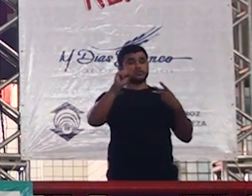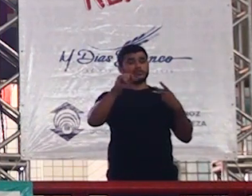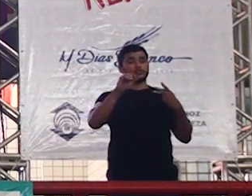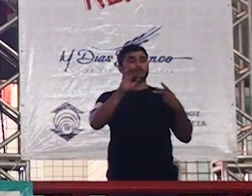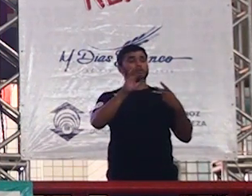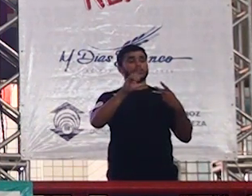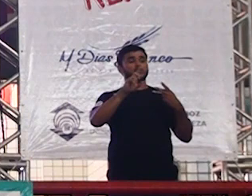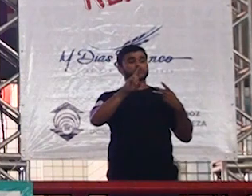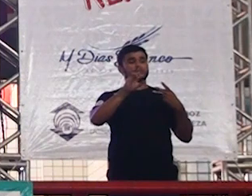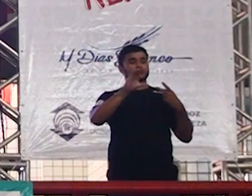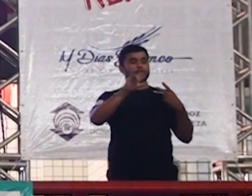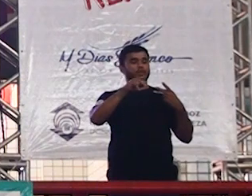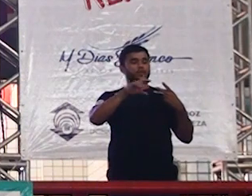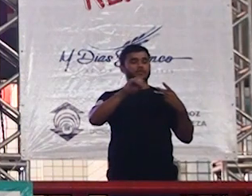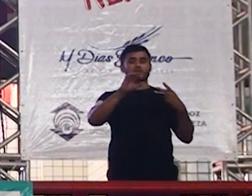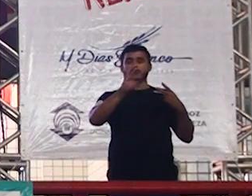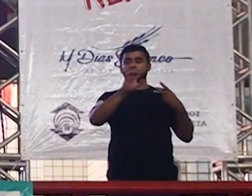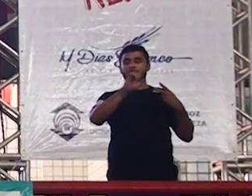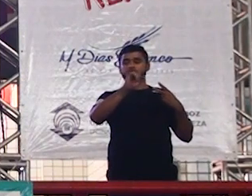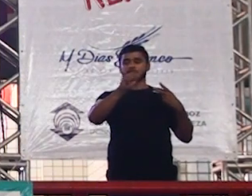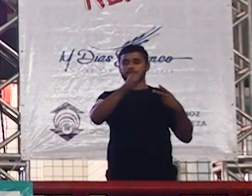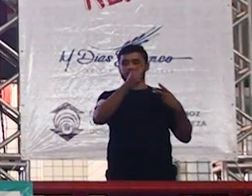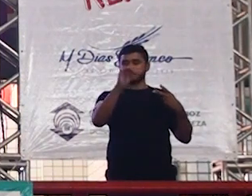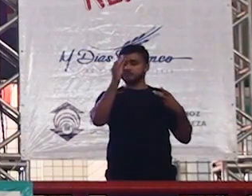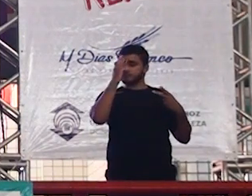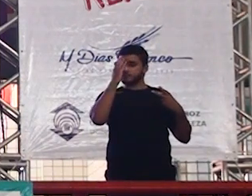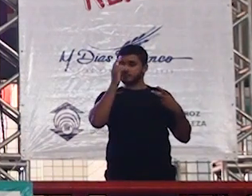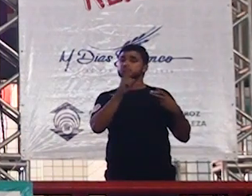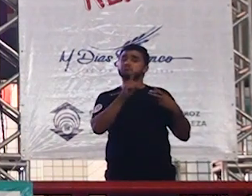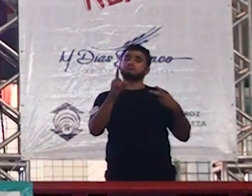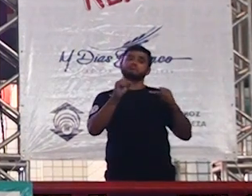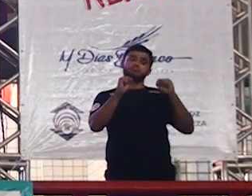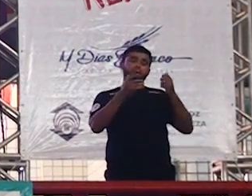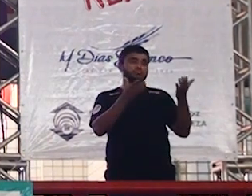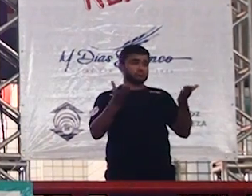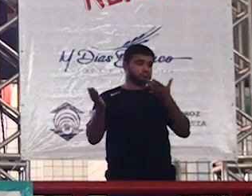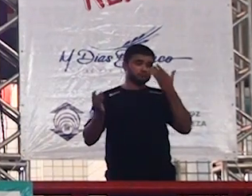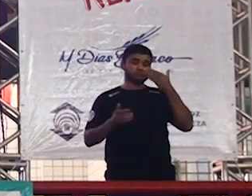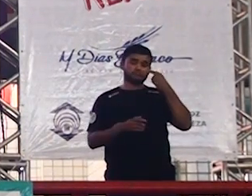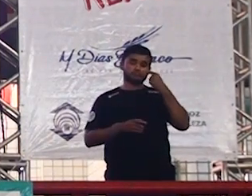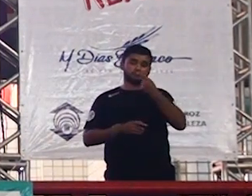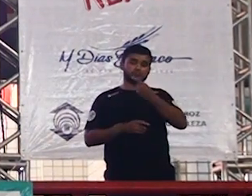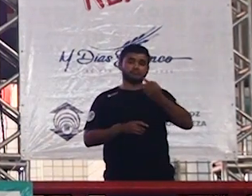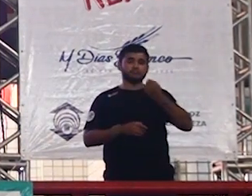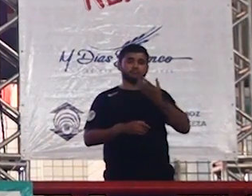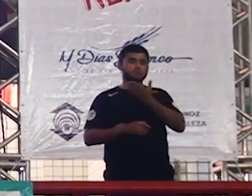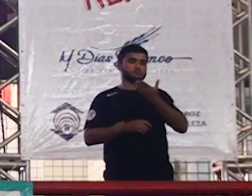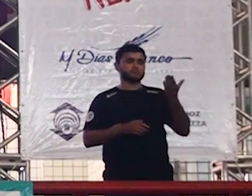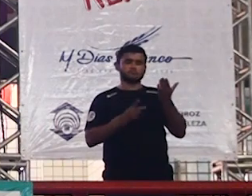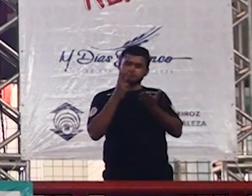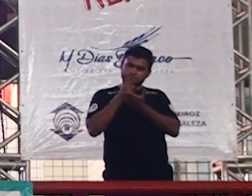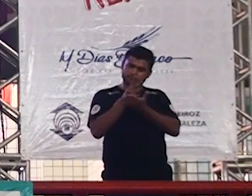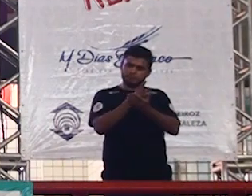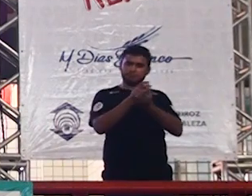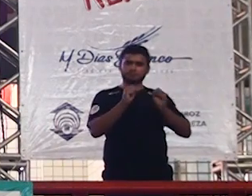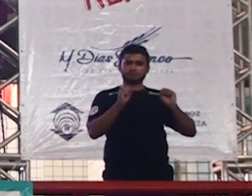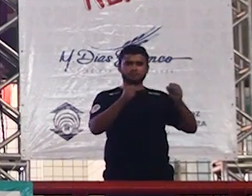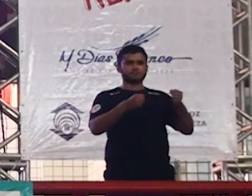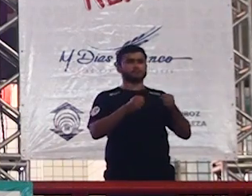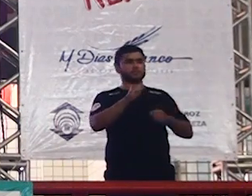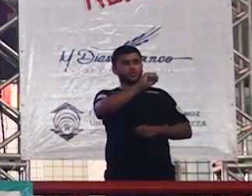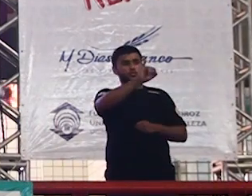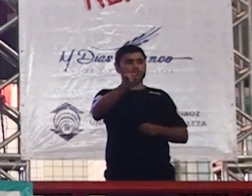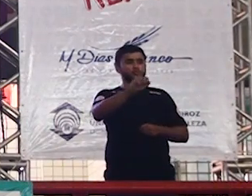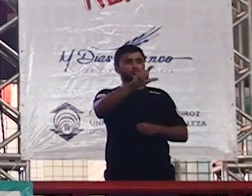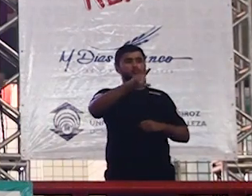Luciano Feijão. O convite é aberto para vocês também de outras escolas. Não manere, julho